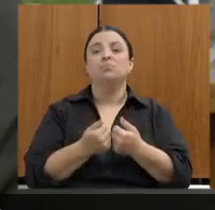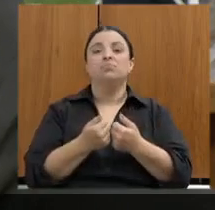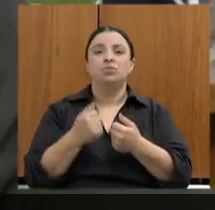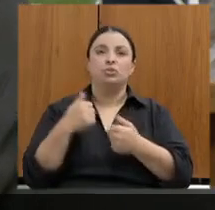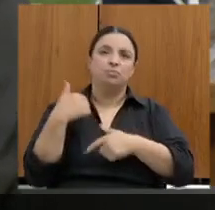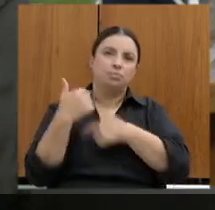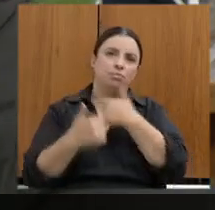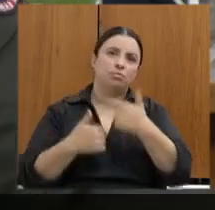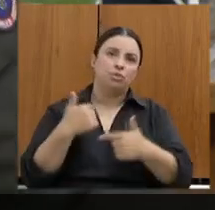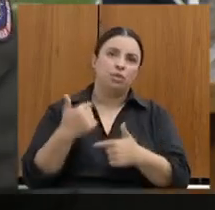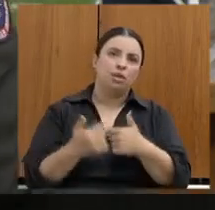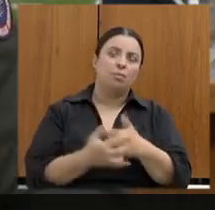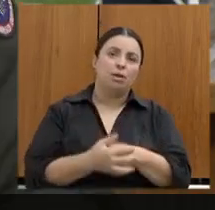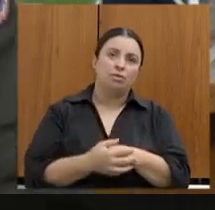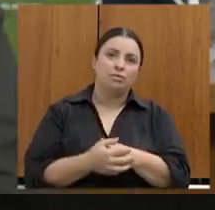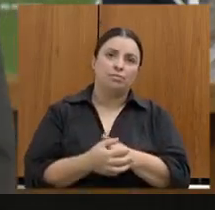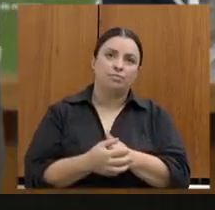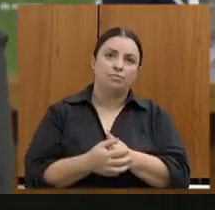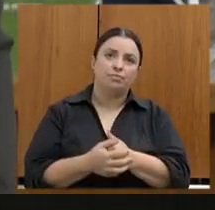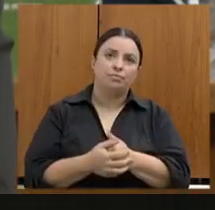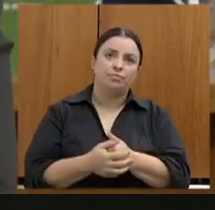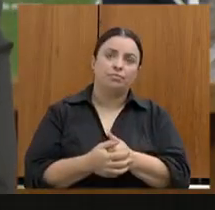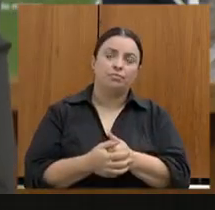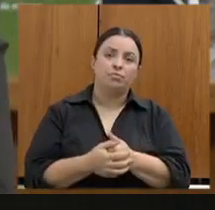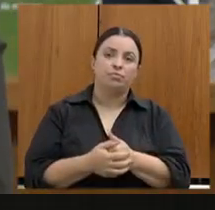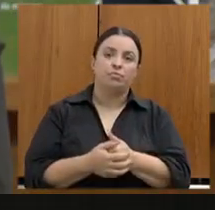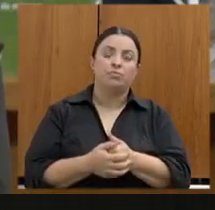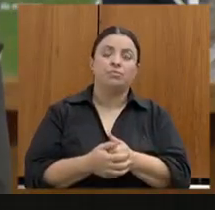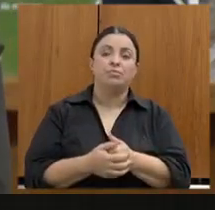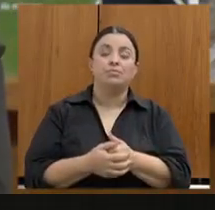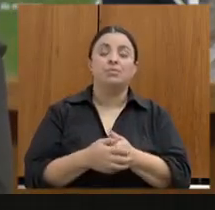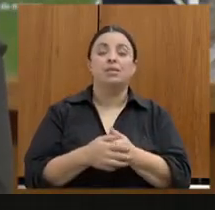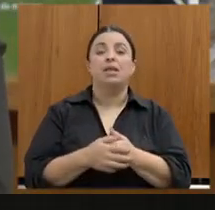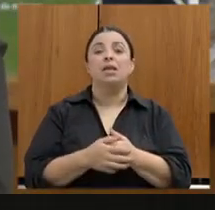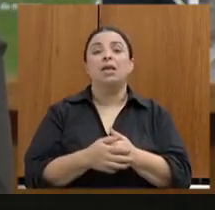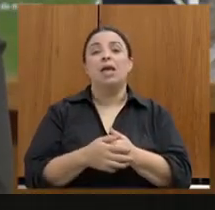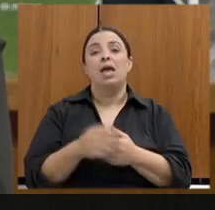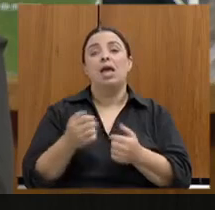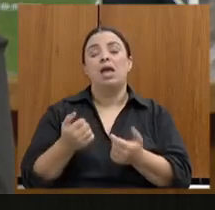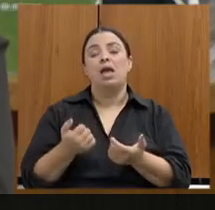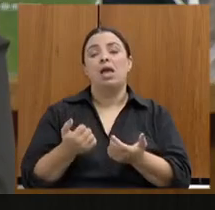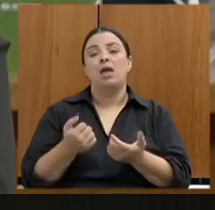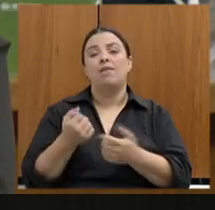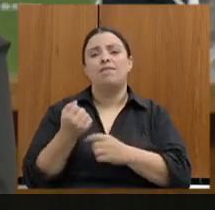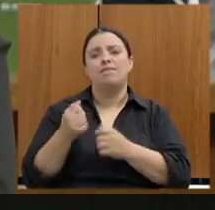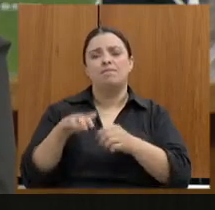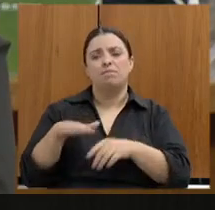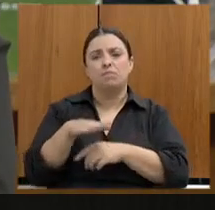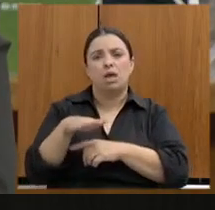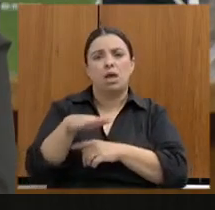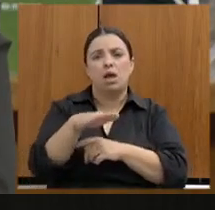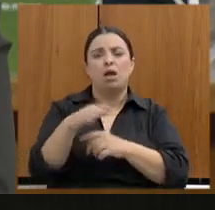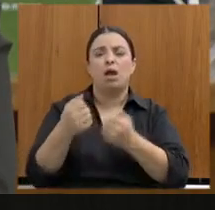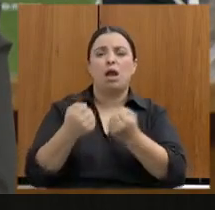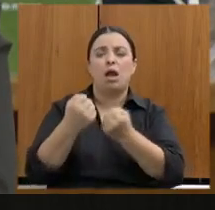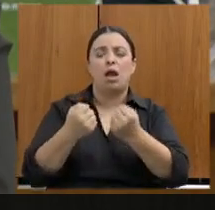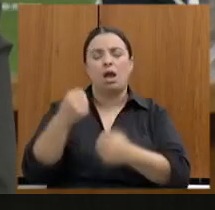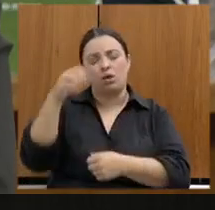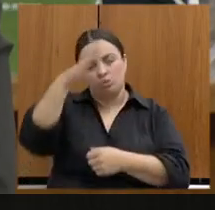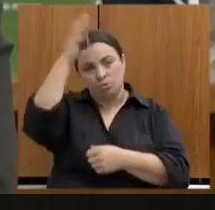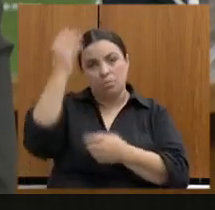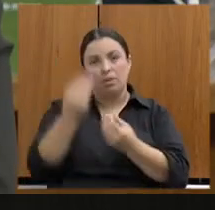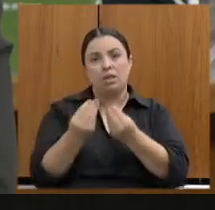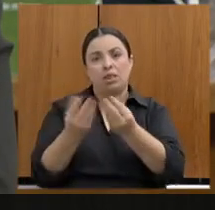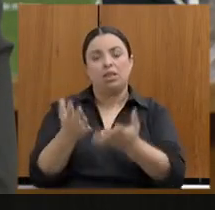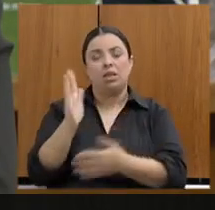e a alguns destaques aí de viaturas entregues no primeiro semestre nós tivemos aí com